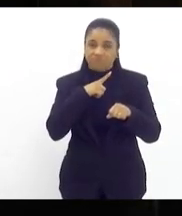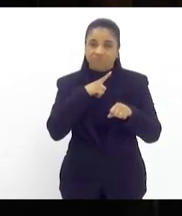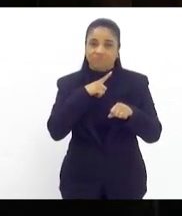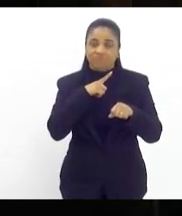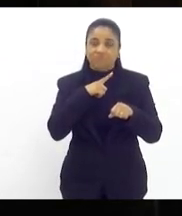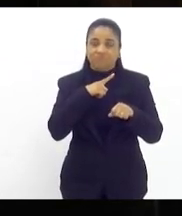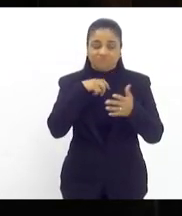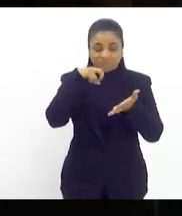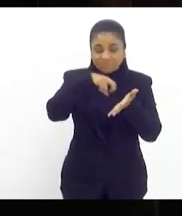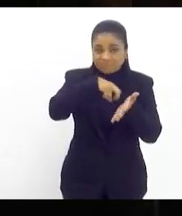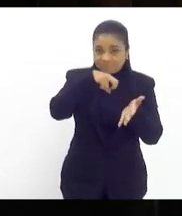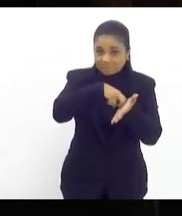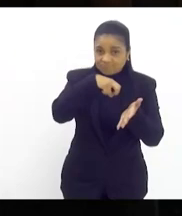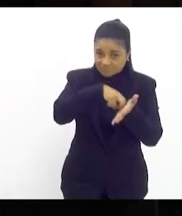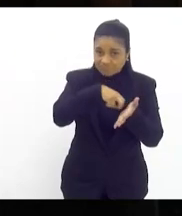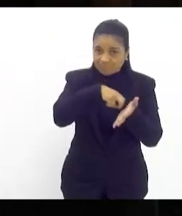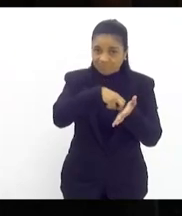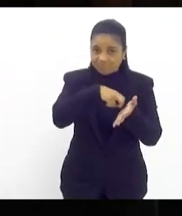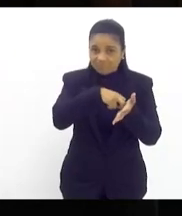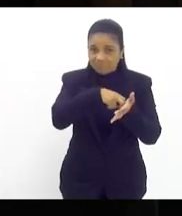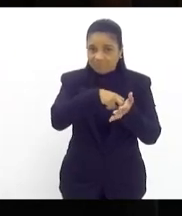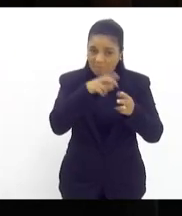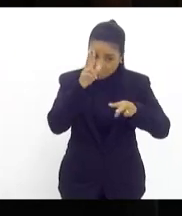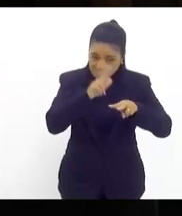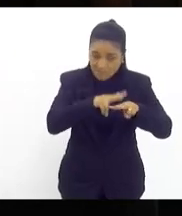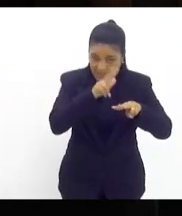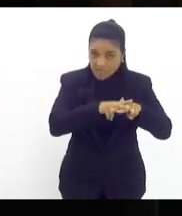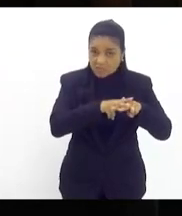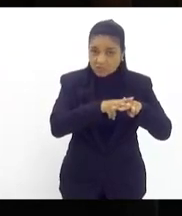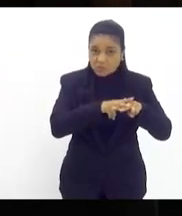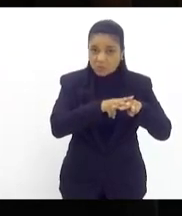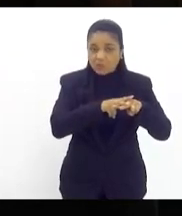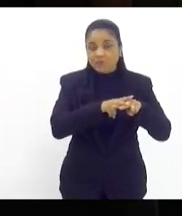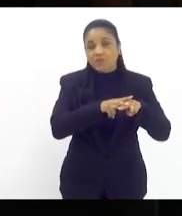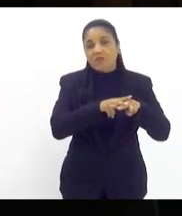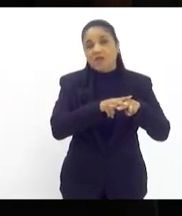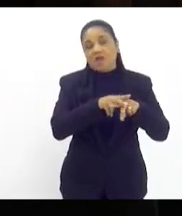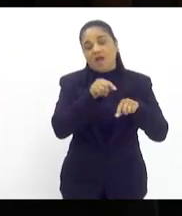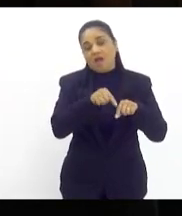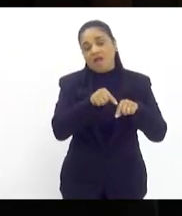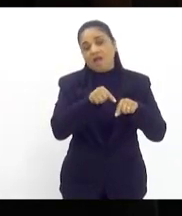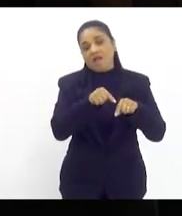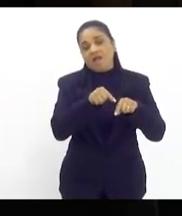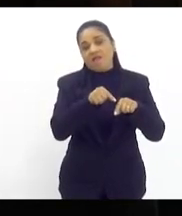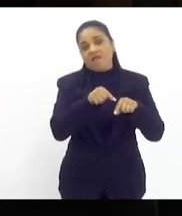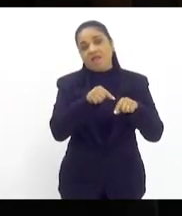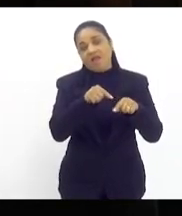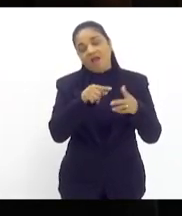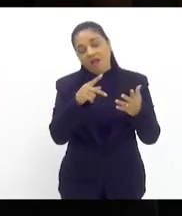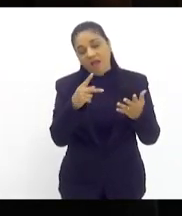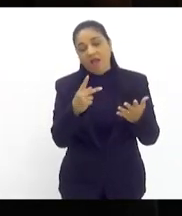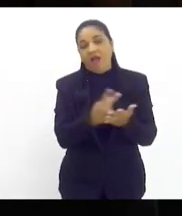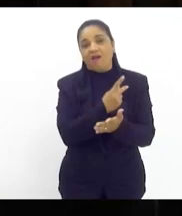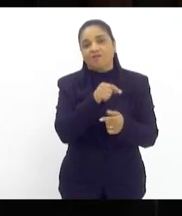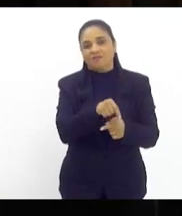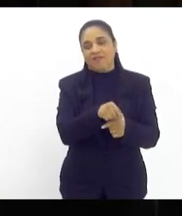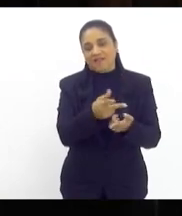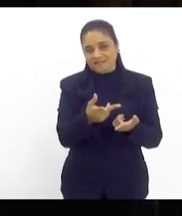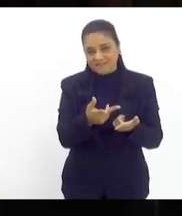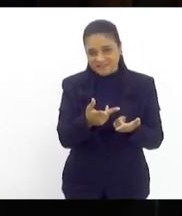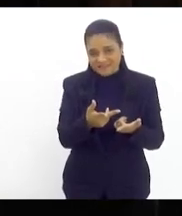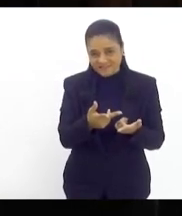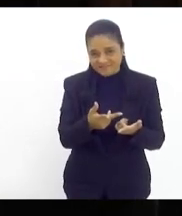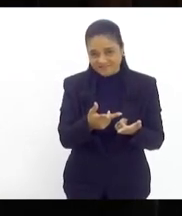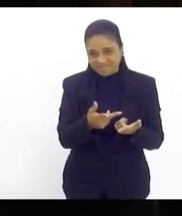evidente que esse tipo de evento acaba acontecendo deputado Ottonio acaba se